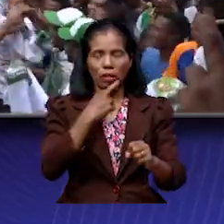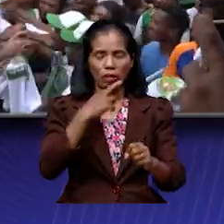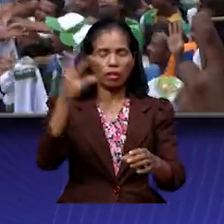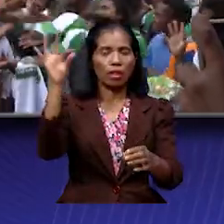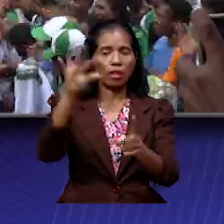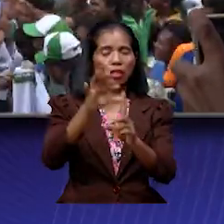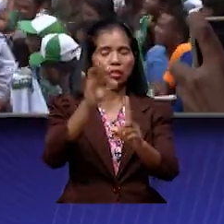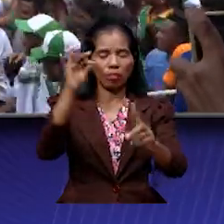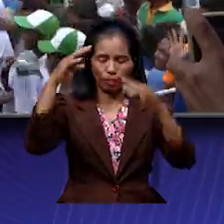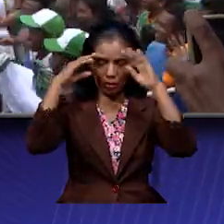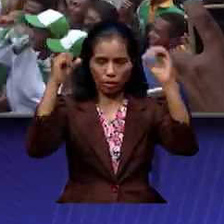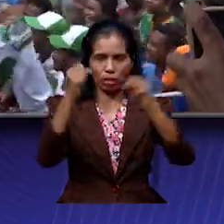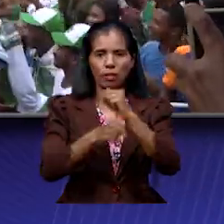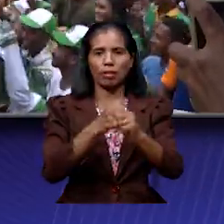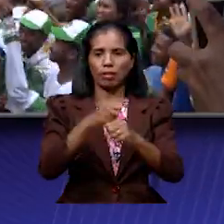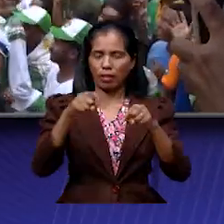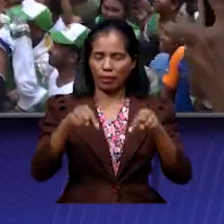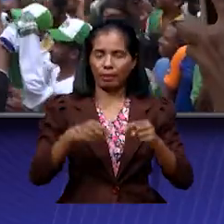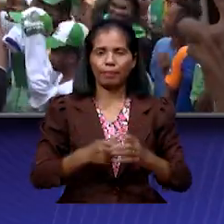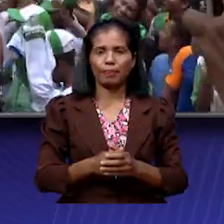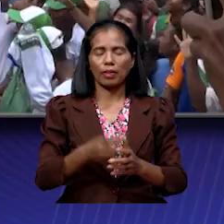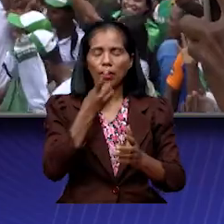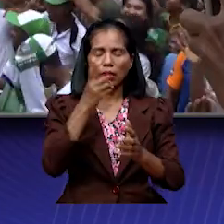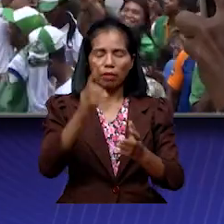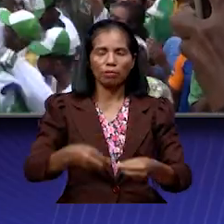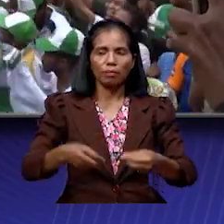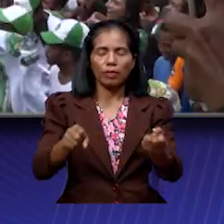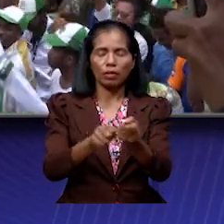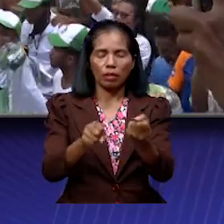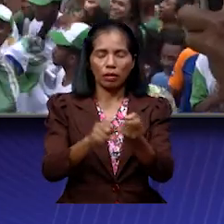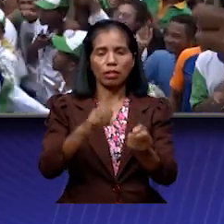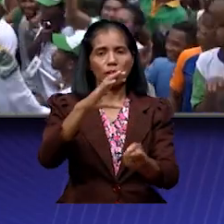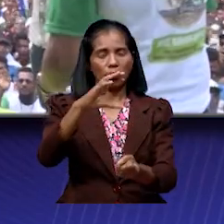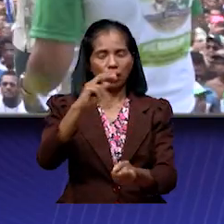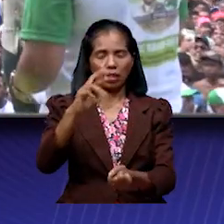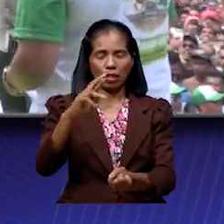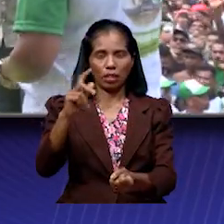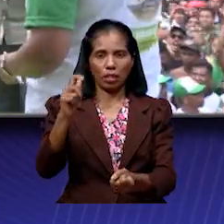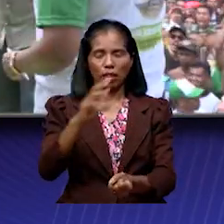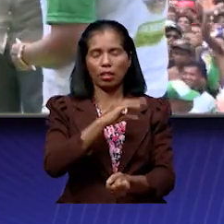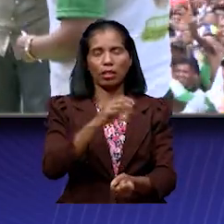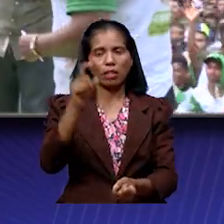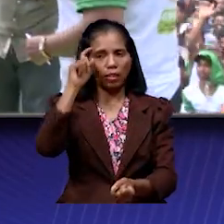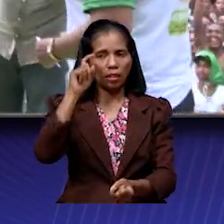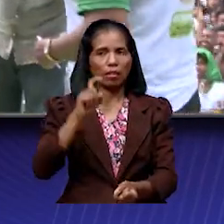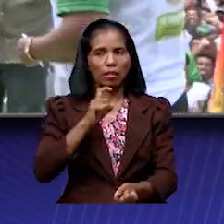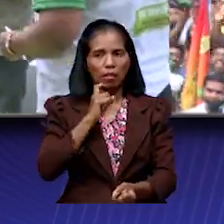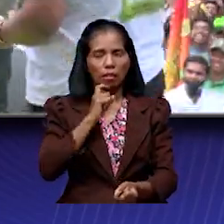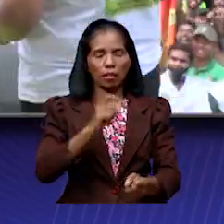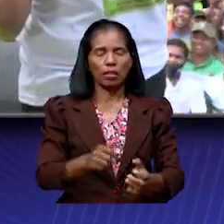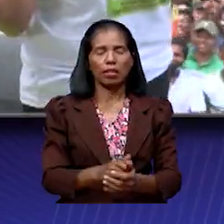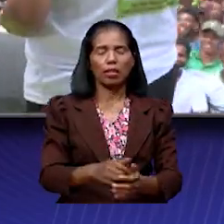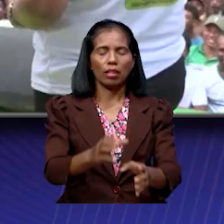eleição presidencial Tinané. A foi declarado for apoio da CNRT. Kairala Xanano Guzmão, asai quedas ne